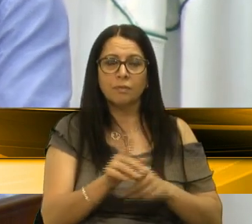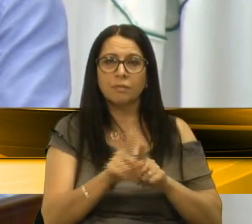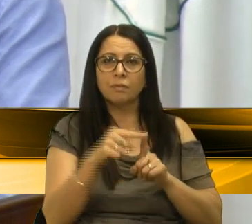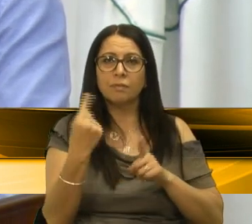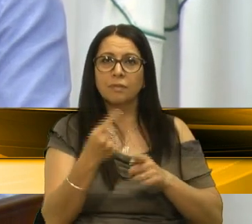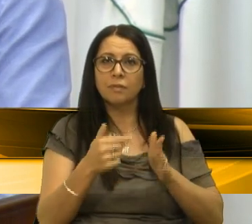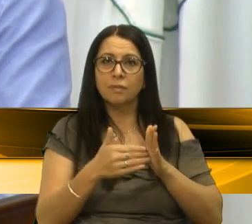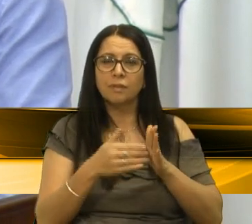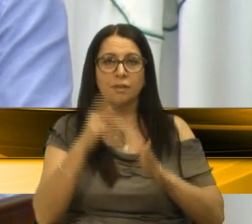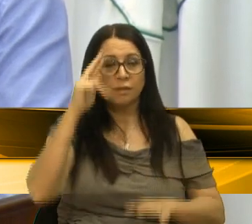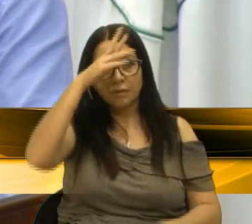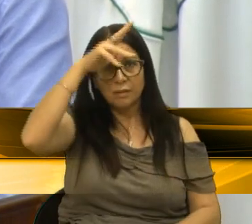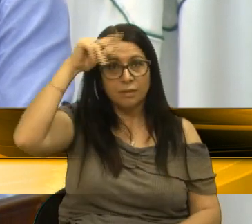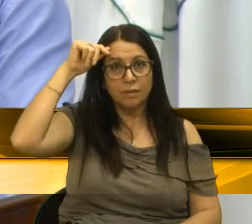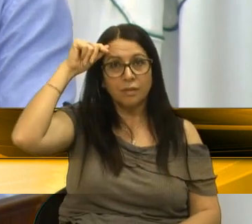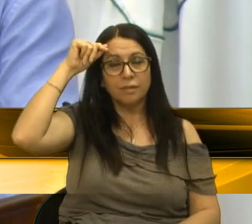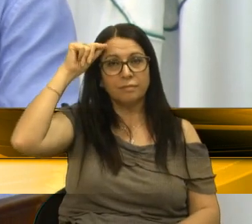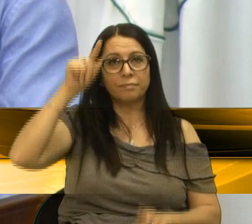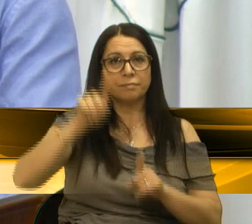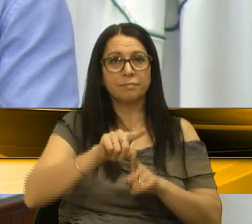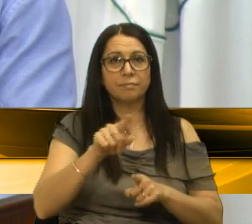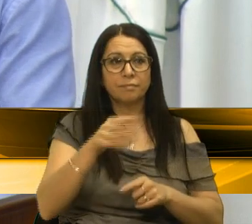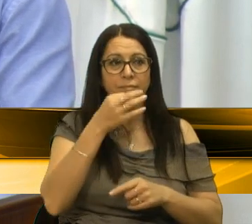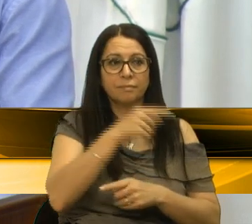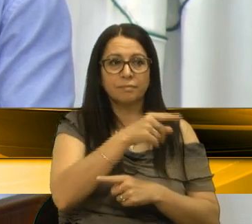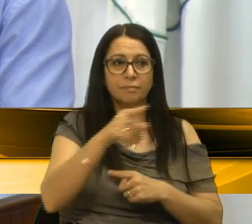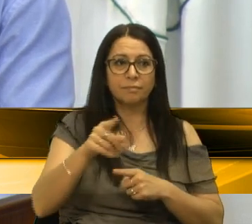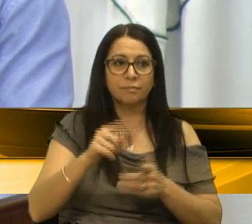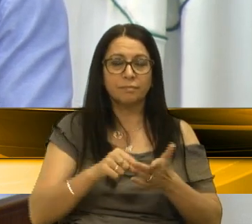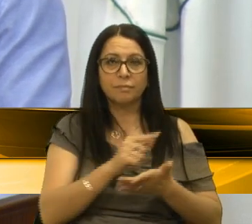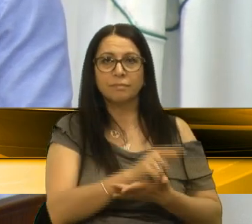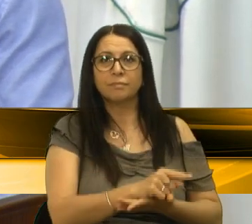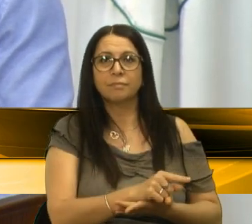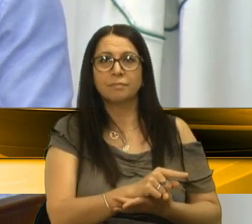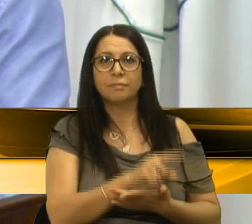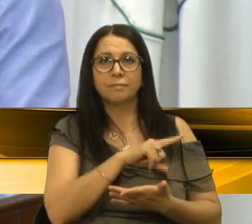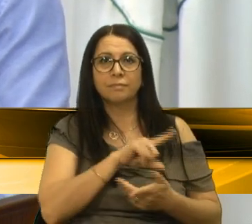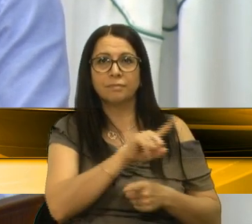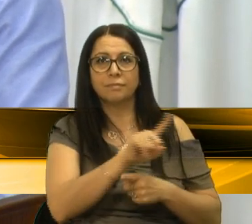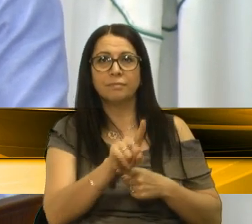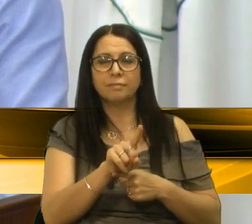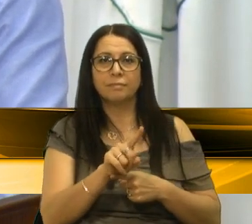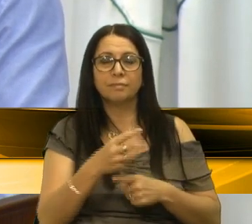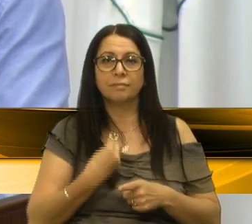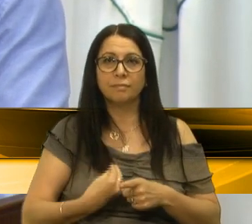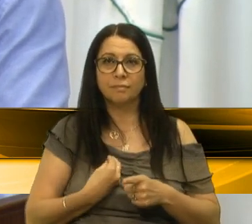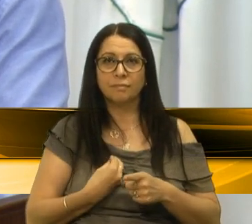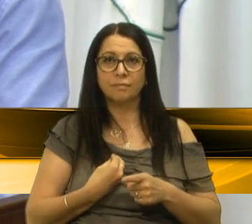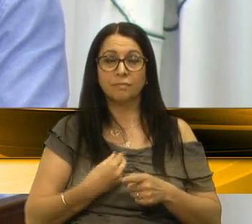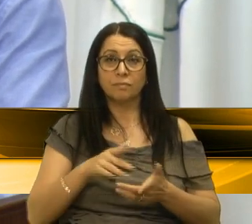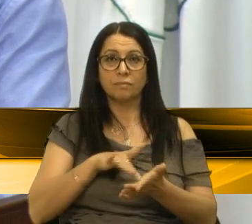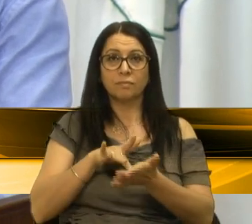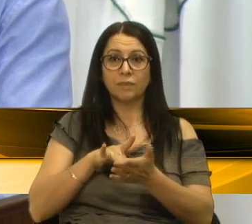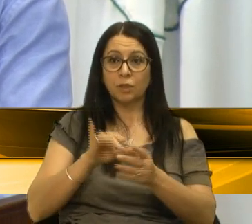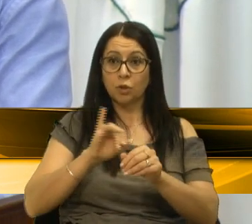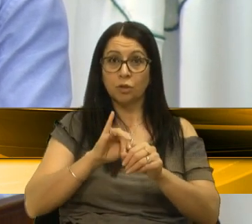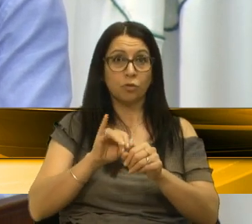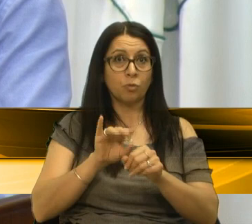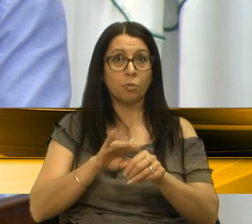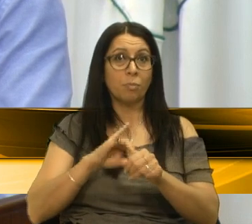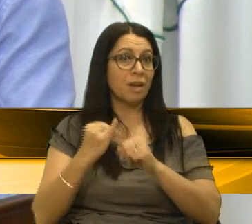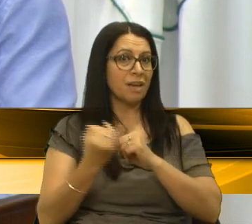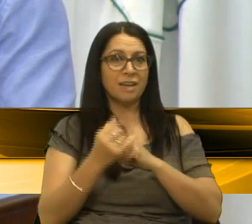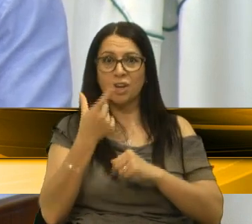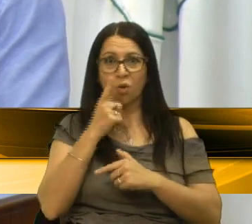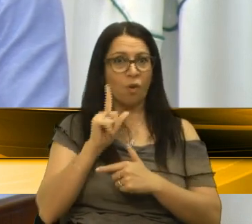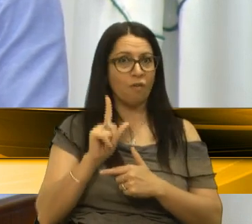até isso o prefeito nos fez perder, pois hoje Caxias do Sul é motivo de piada. O prefeito que finge viver numa ilha, que não conversa com outros